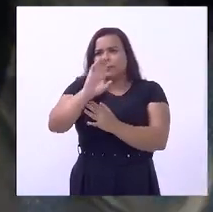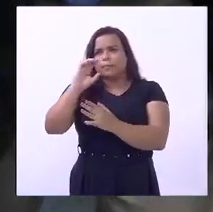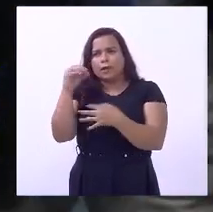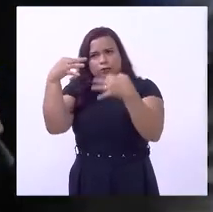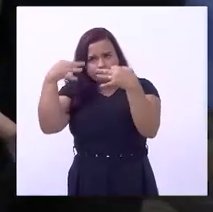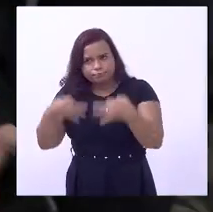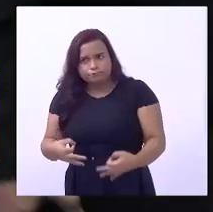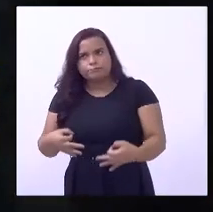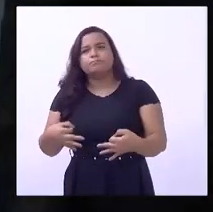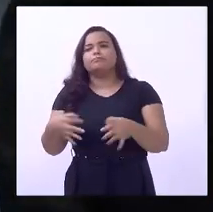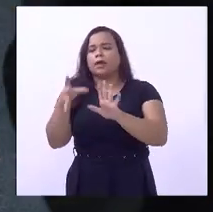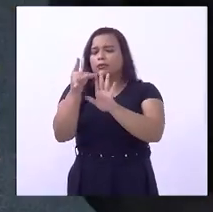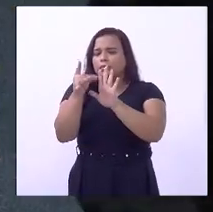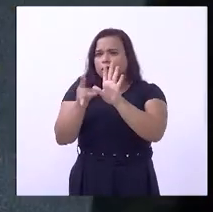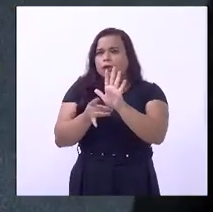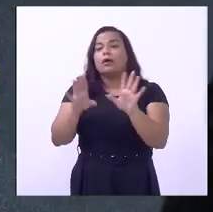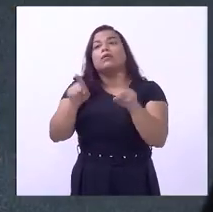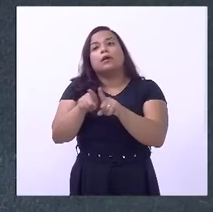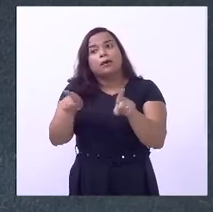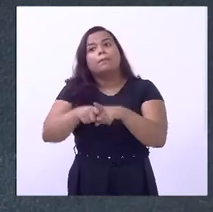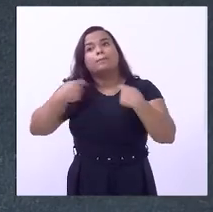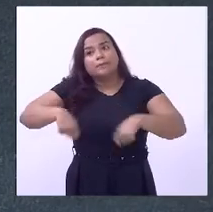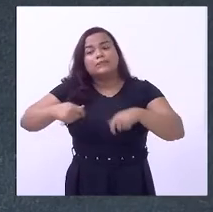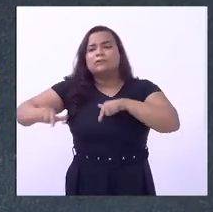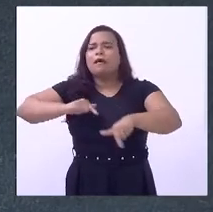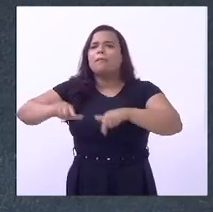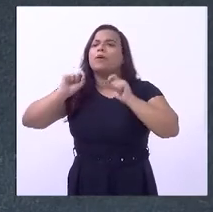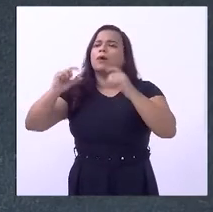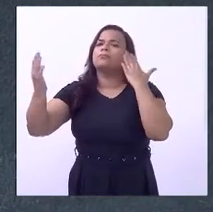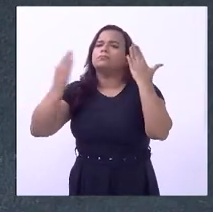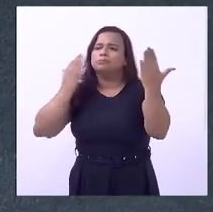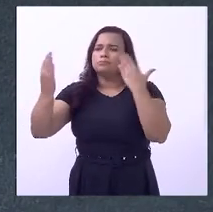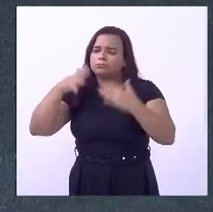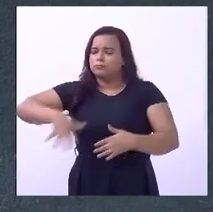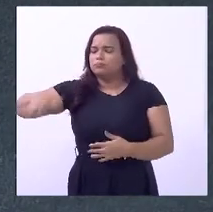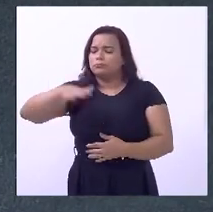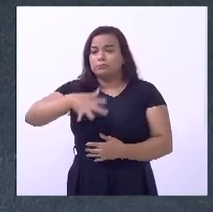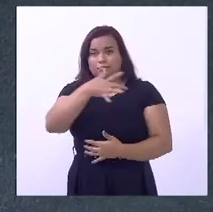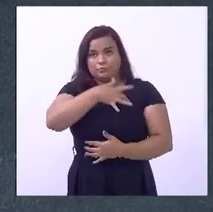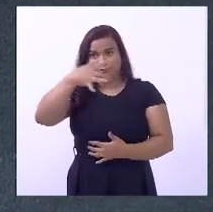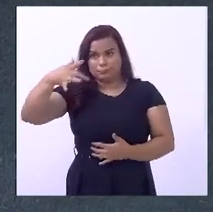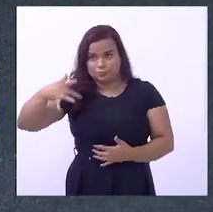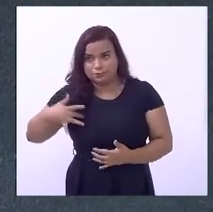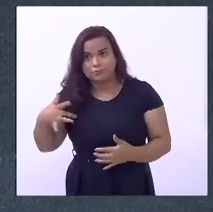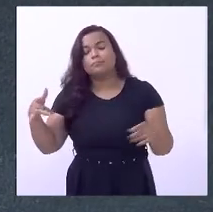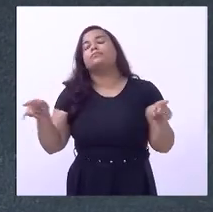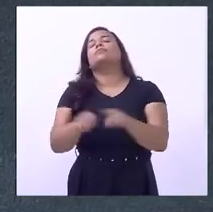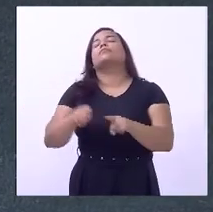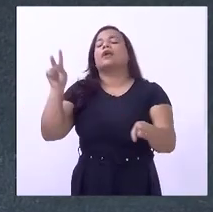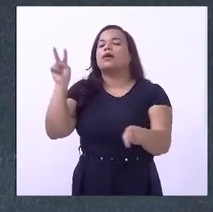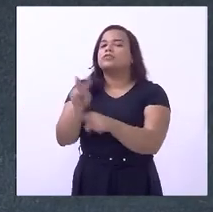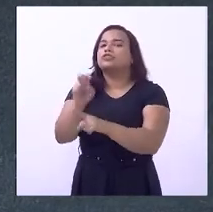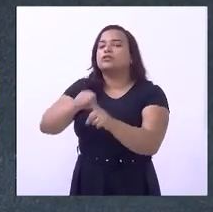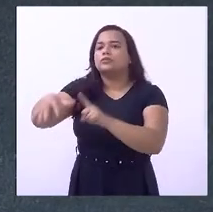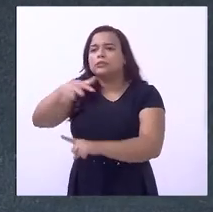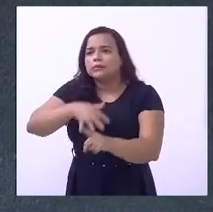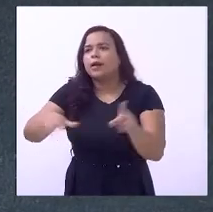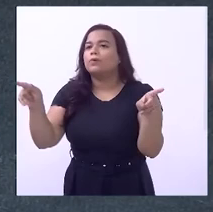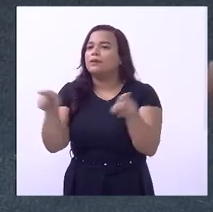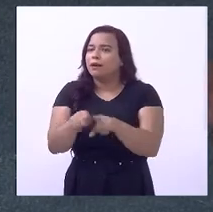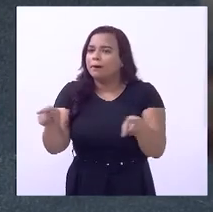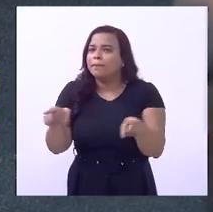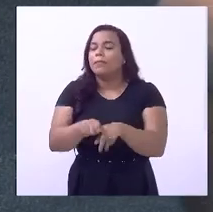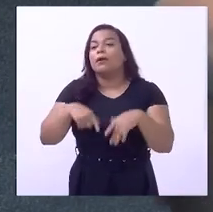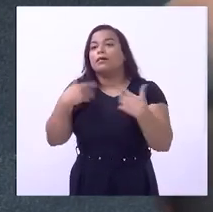também preciso do trabalho da psicóloga, da área da saúde, da assistência social, e eu